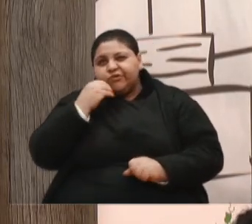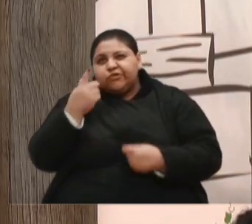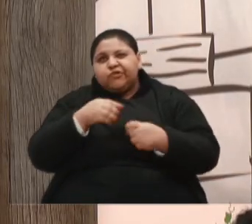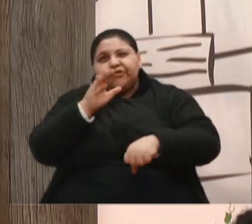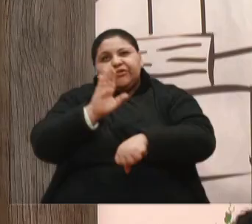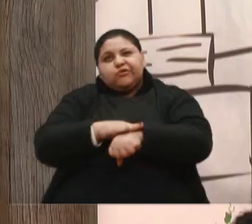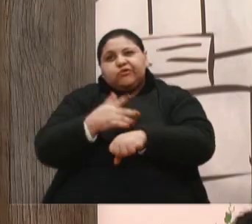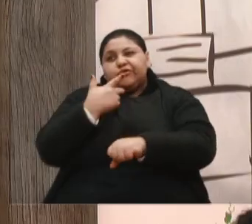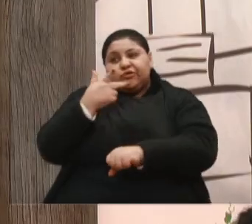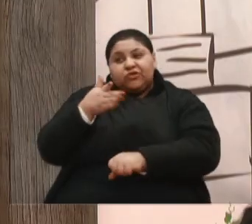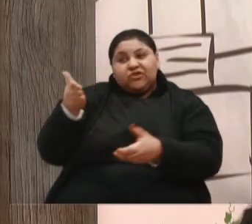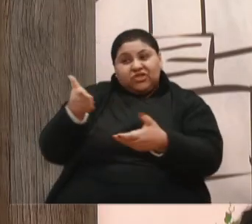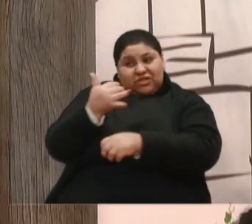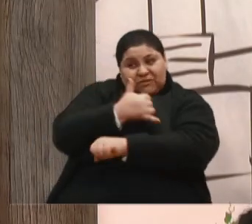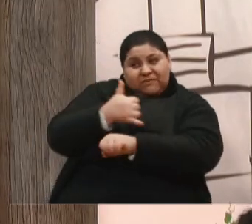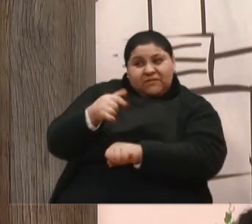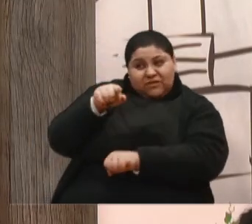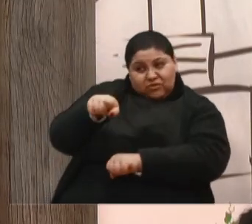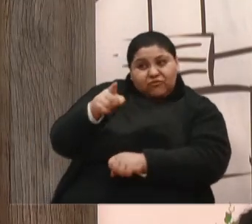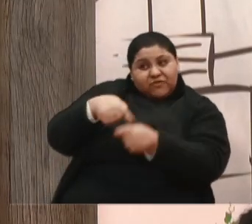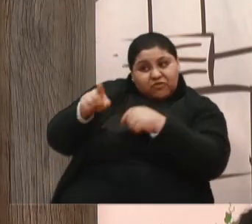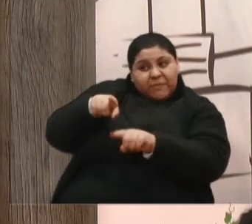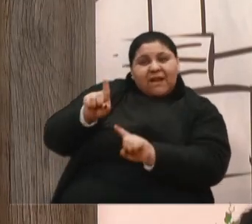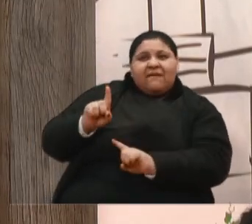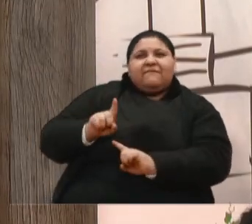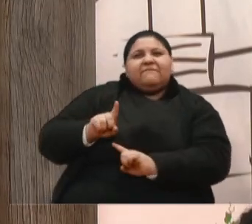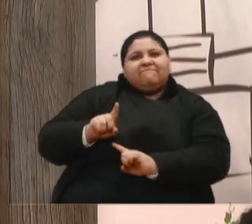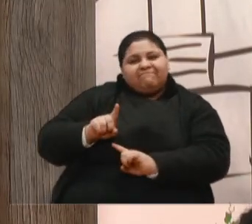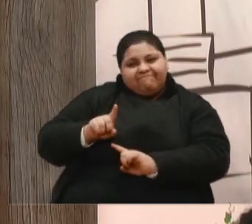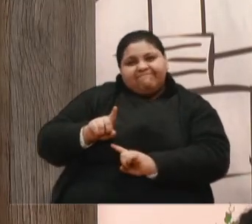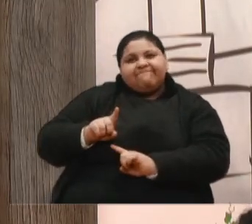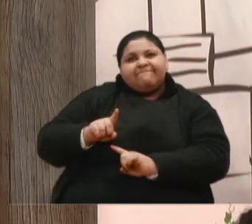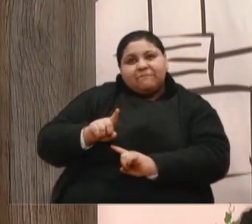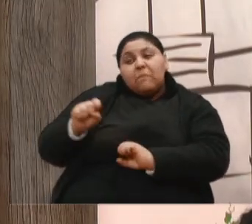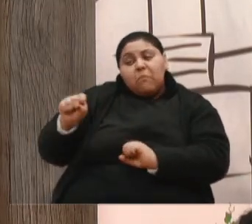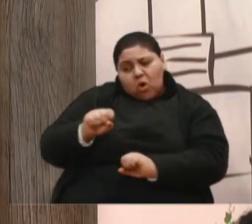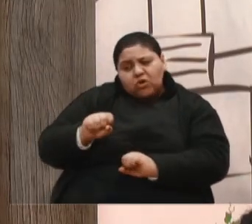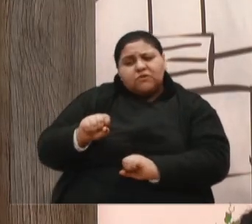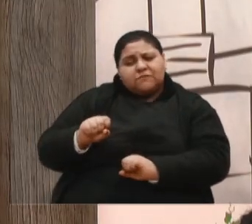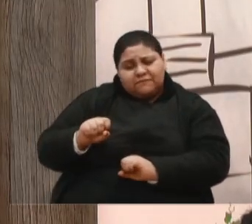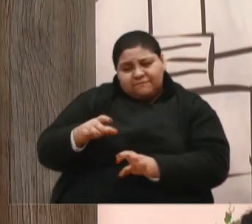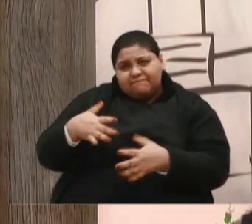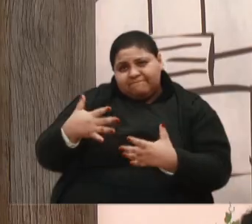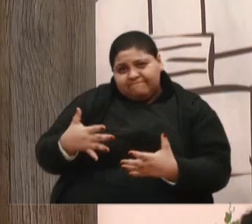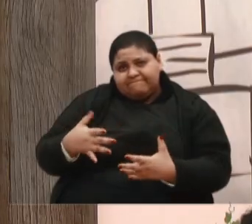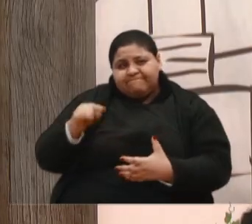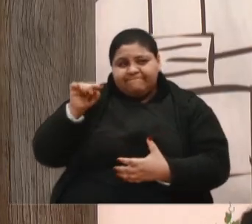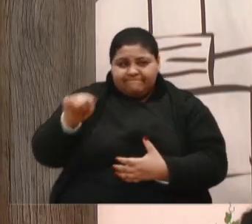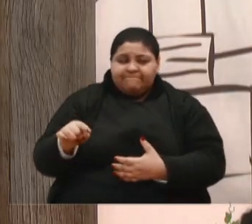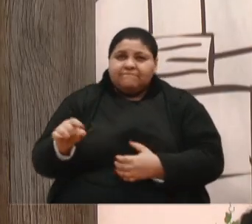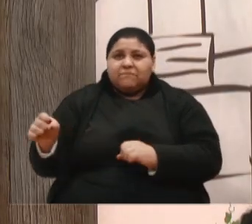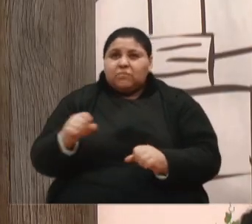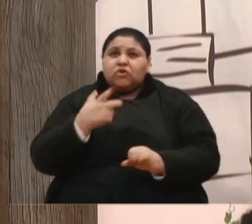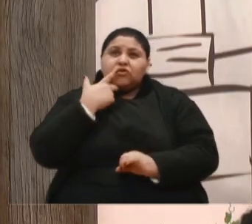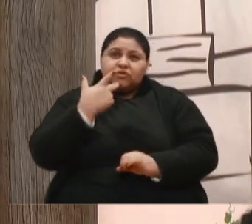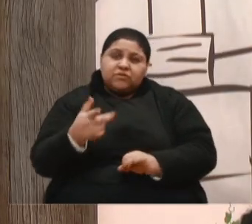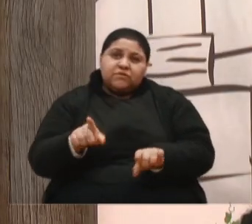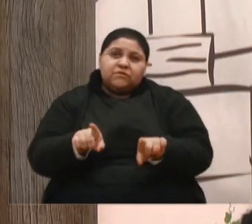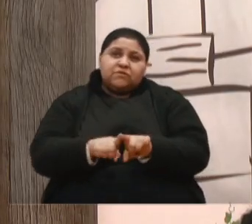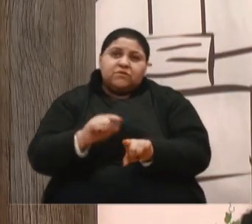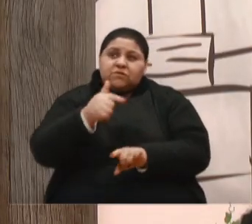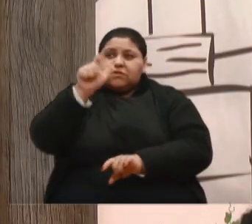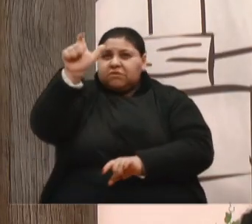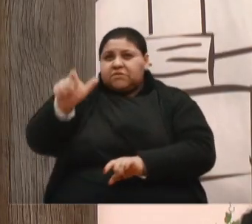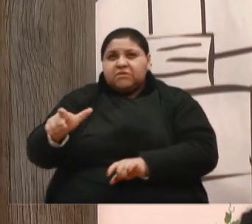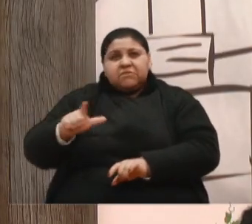posso, claro, em algum momento dizer para ela, já passei por isso e tu vai superar, né? É possível. Então, nesse ponto,